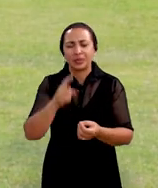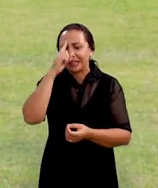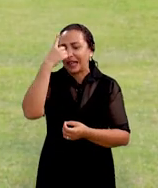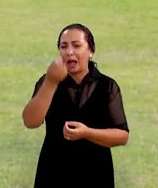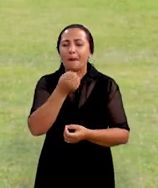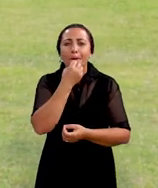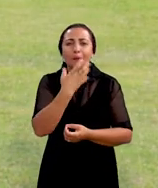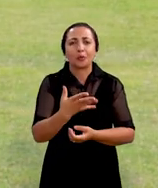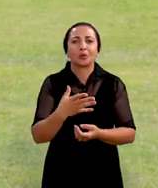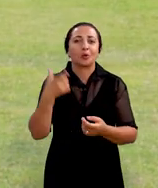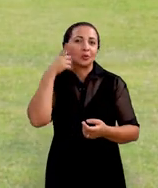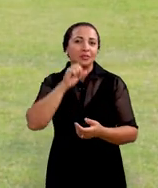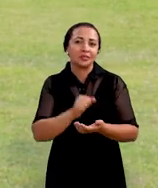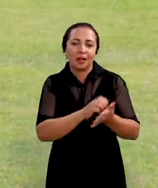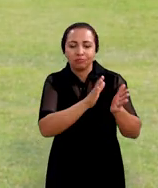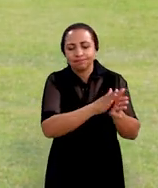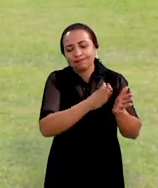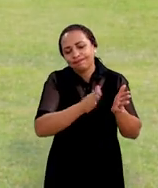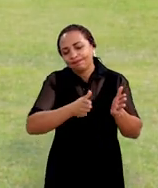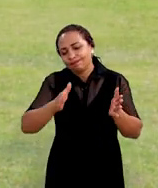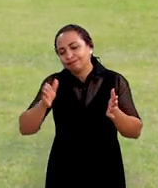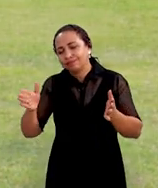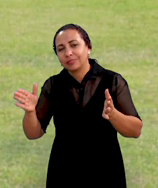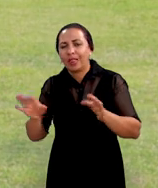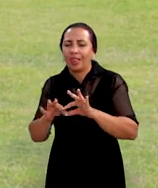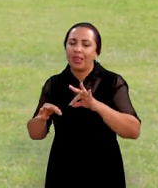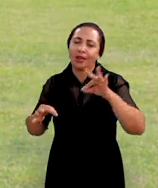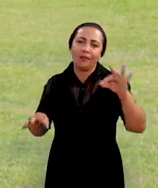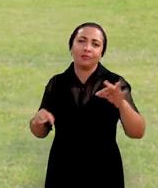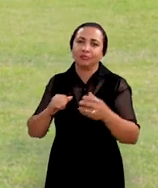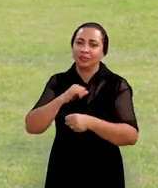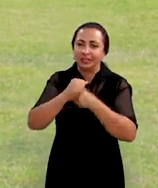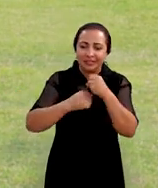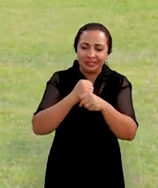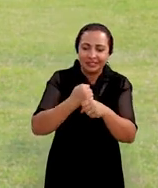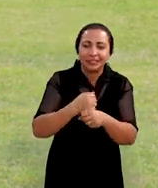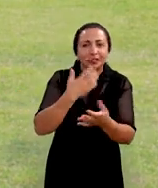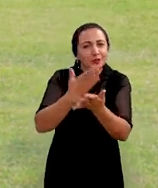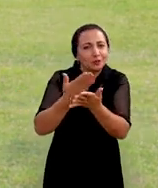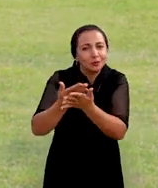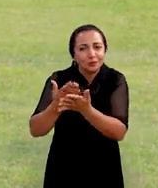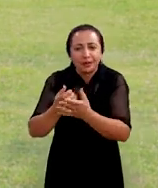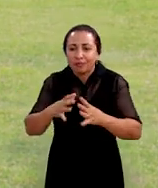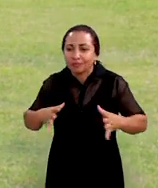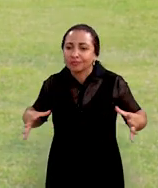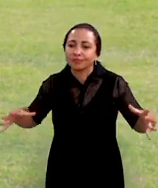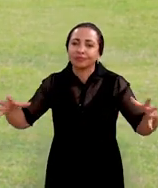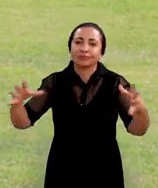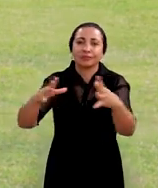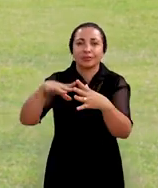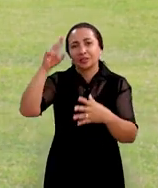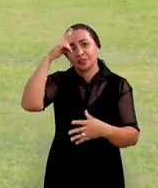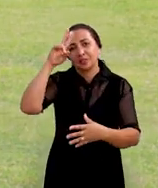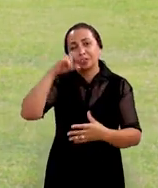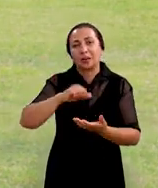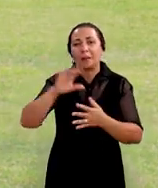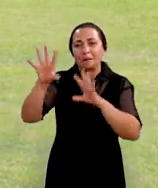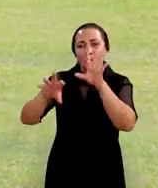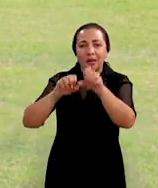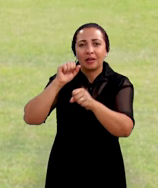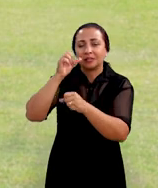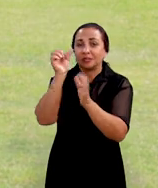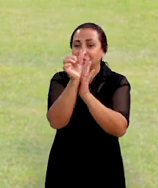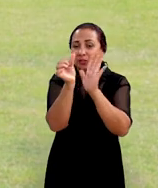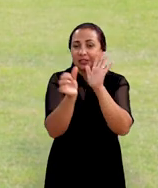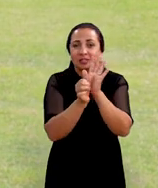muito apropriado. Ela conseguiu passar por um longo processo, por um longo período, digamos assim, de abrangência histórica, pegando desde